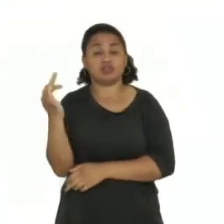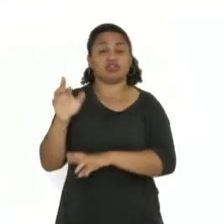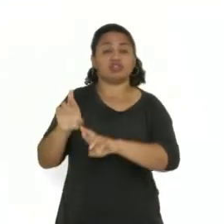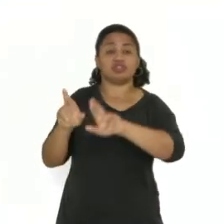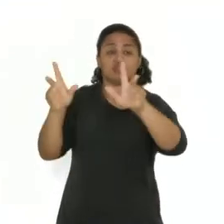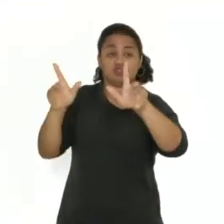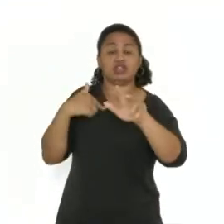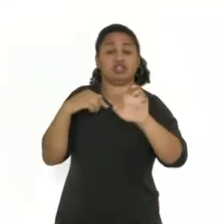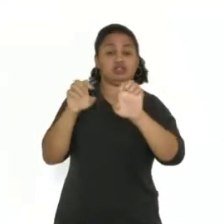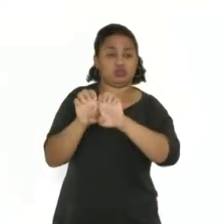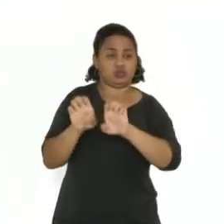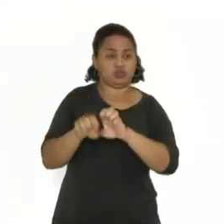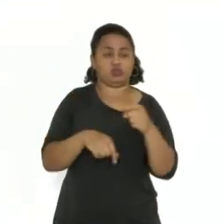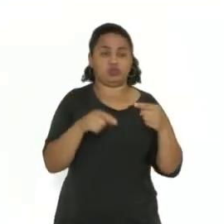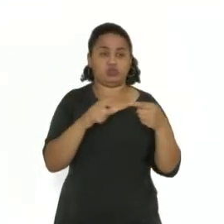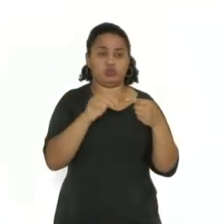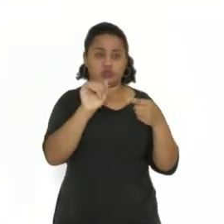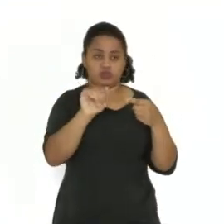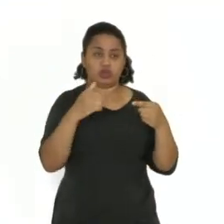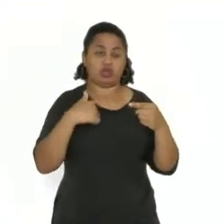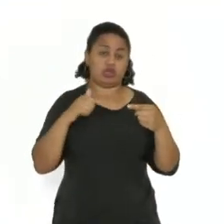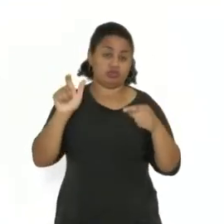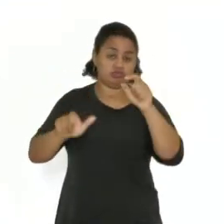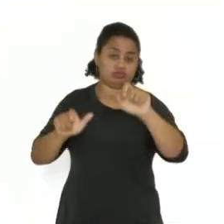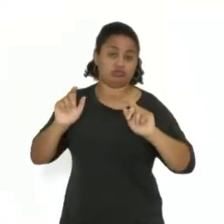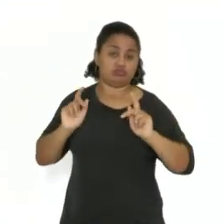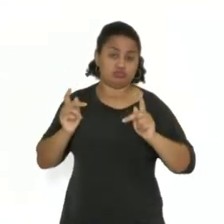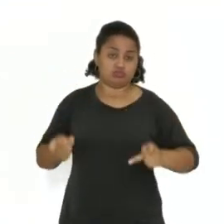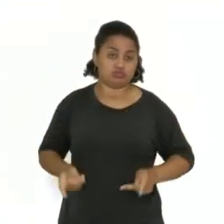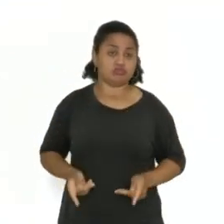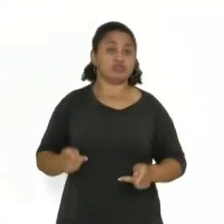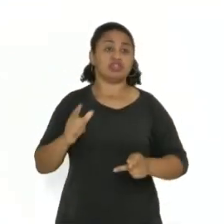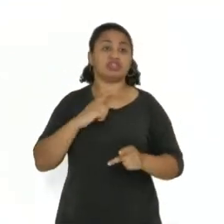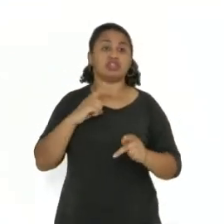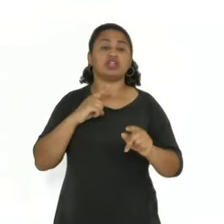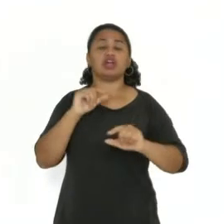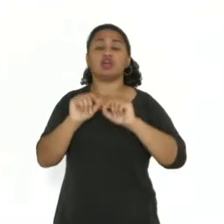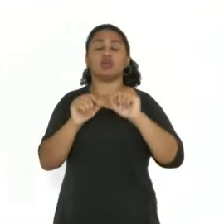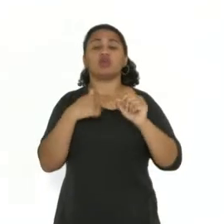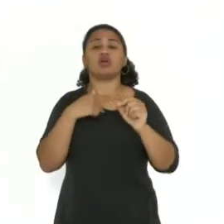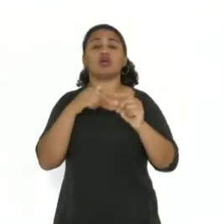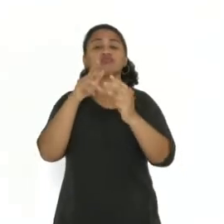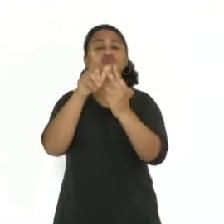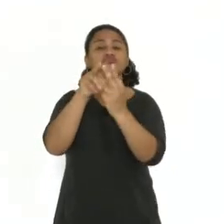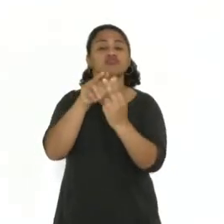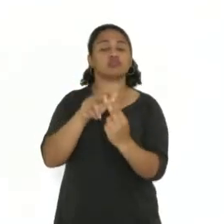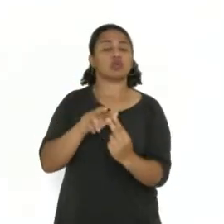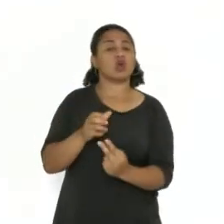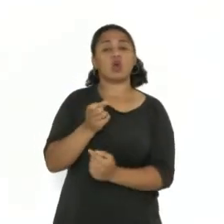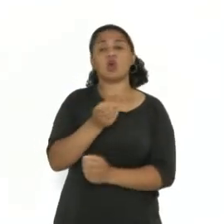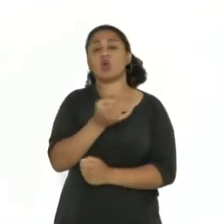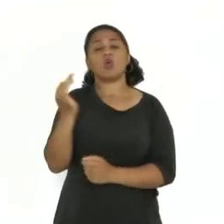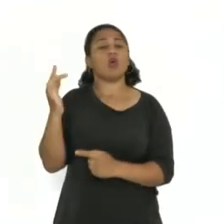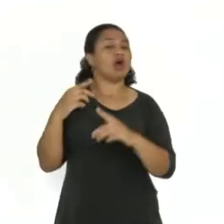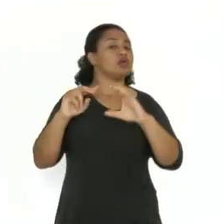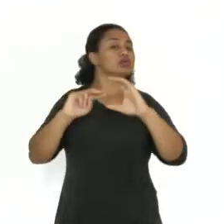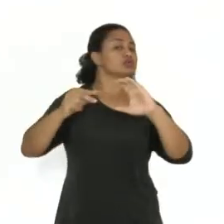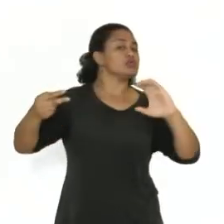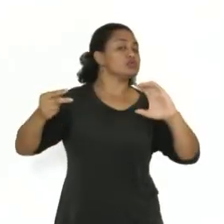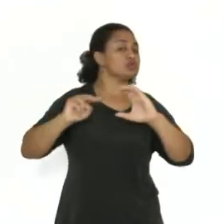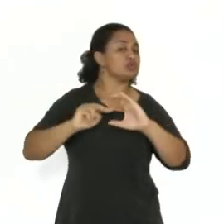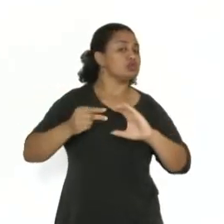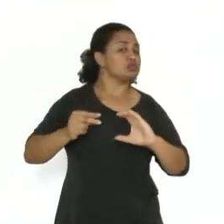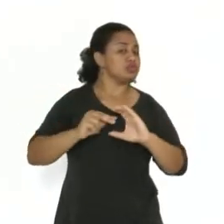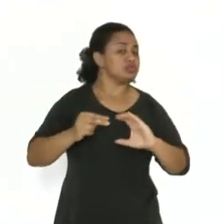estruturas. Letra A. Na espécie humana, encontramos um conjunto com quantos cromossomos?